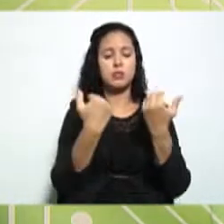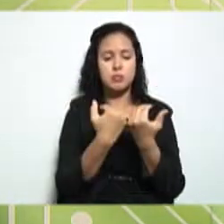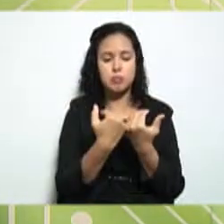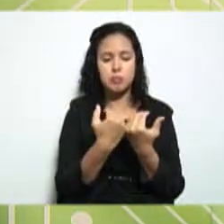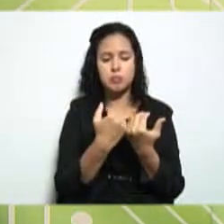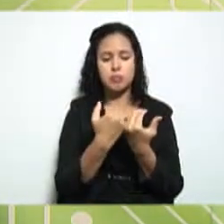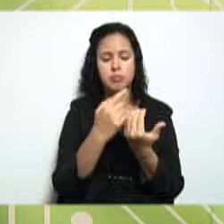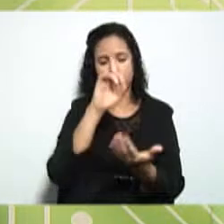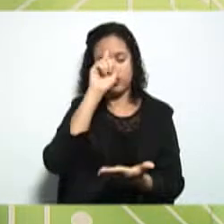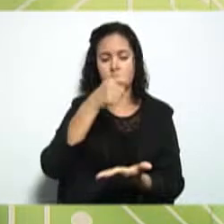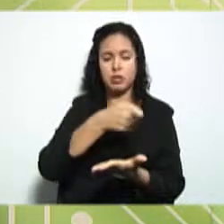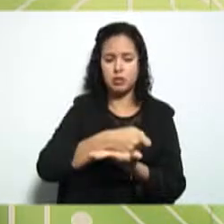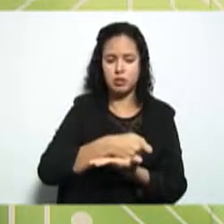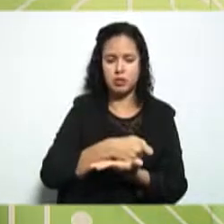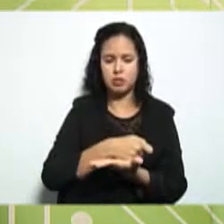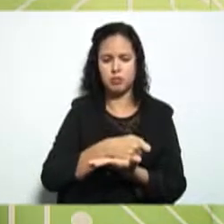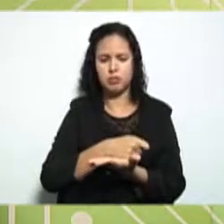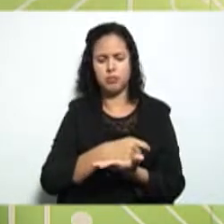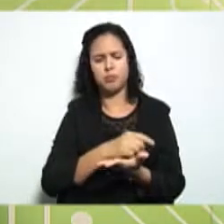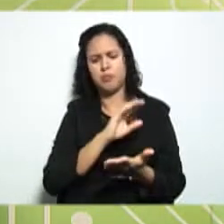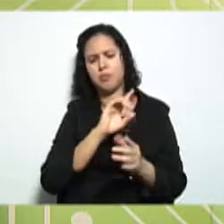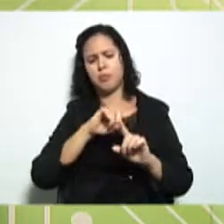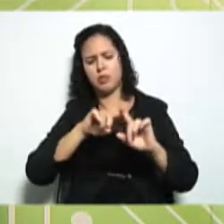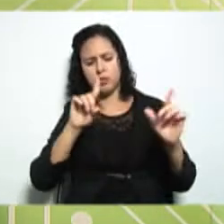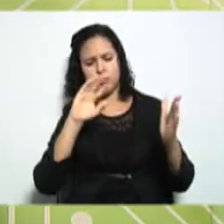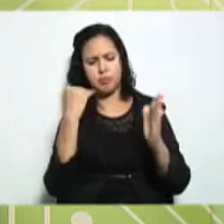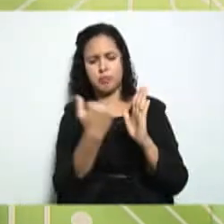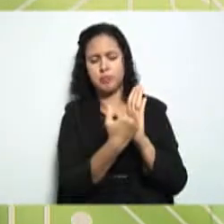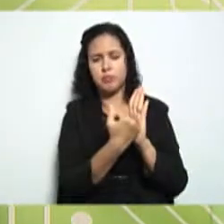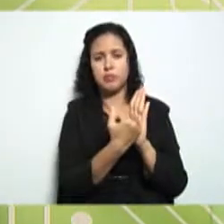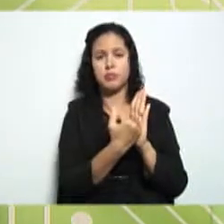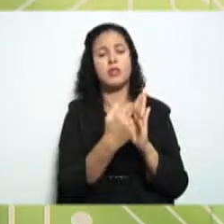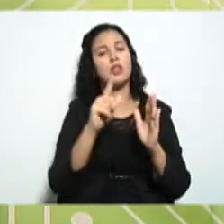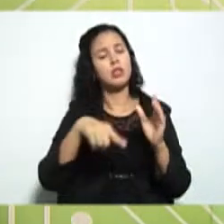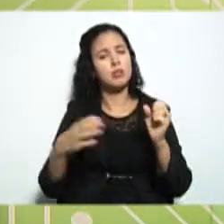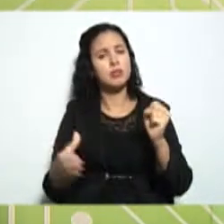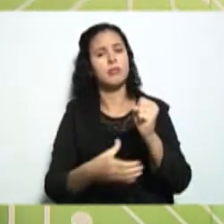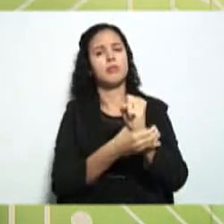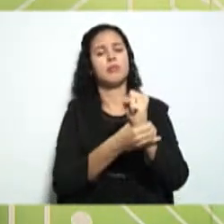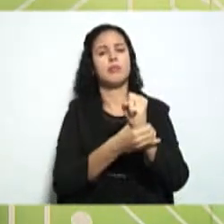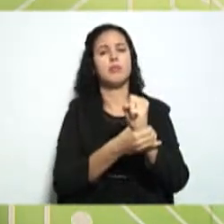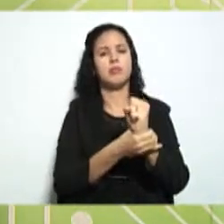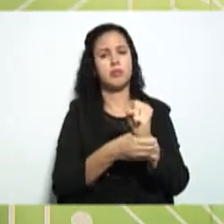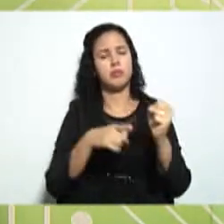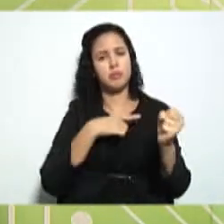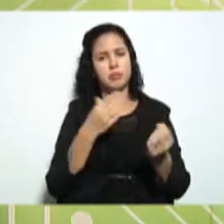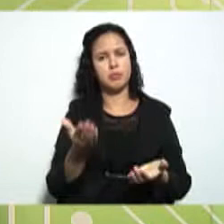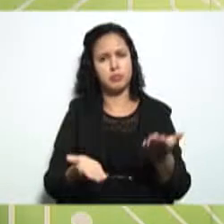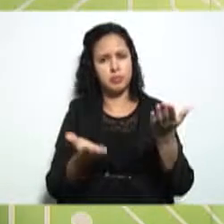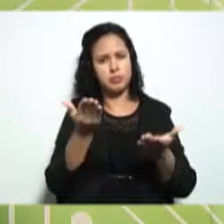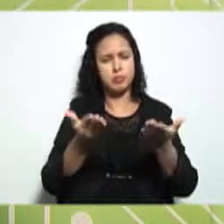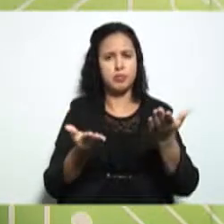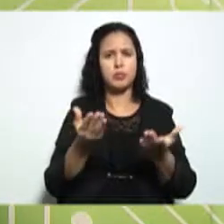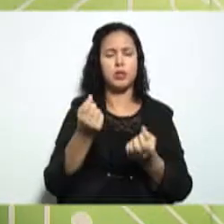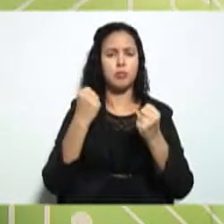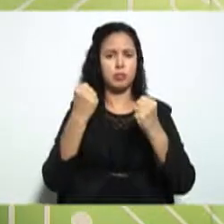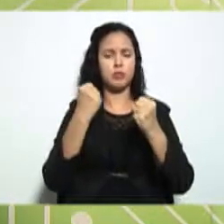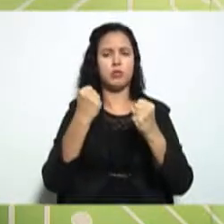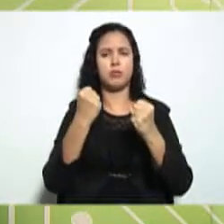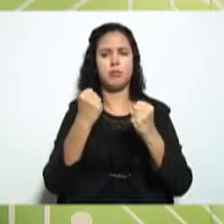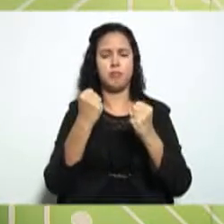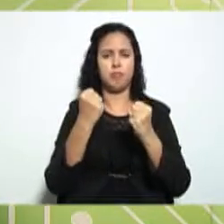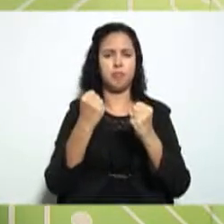uma função muito nobre, é uma função de segurança, é uma questão de manter um contrapeso. A gente dá um poder bastante grande para o